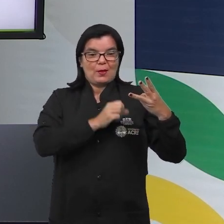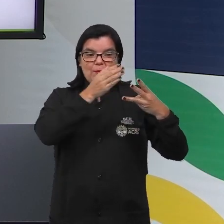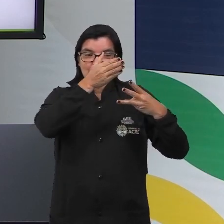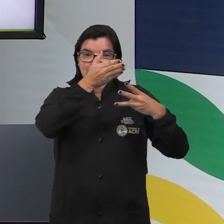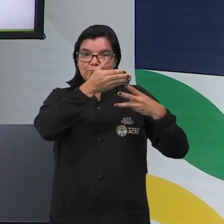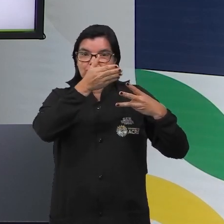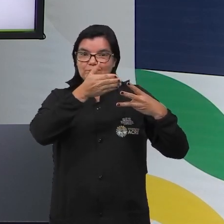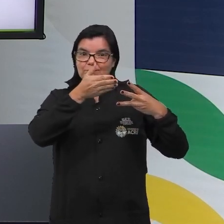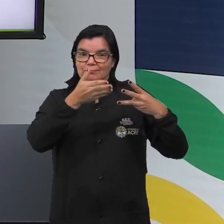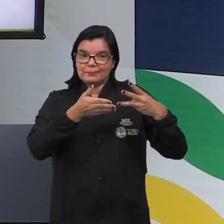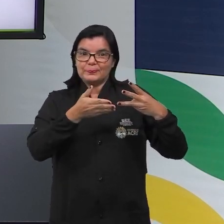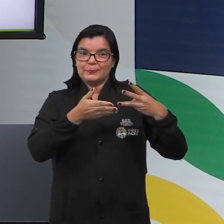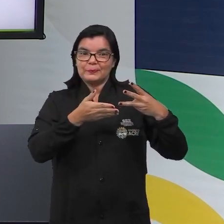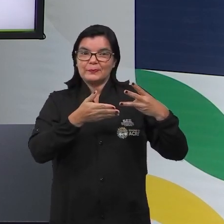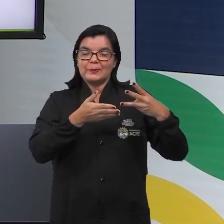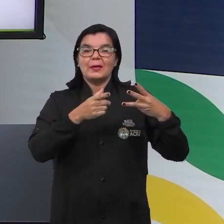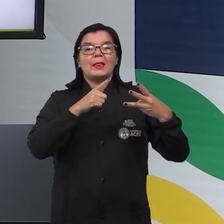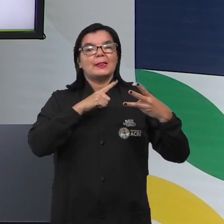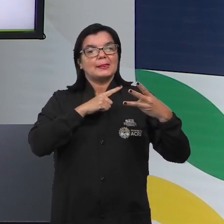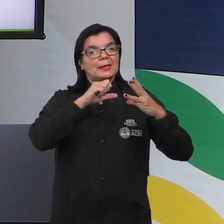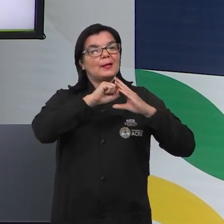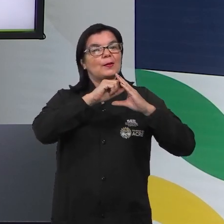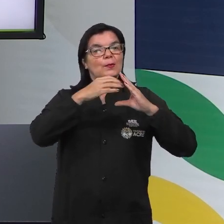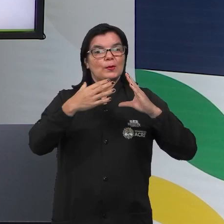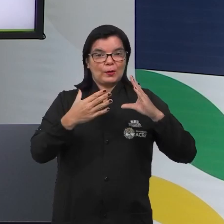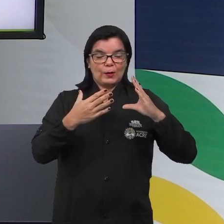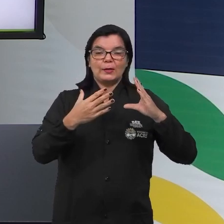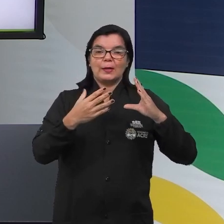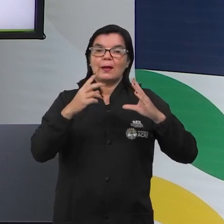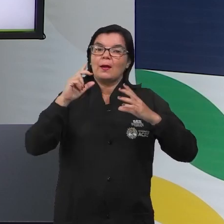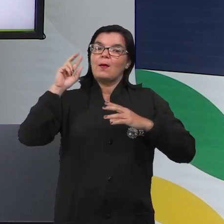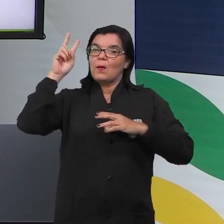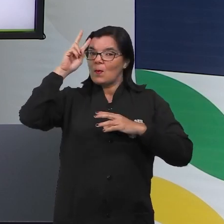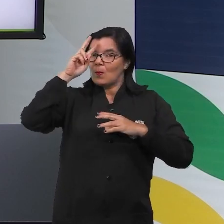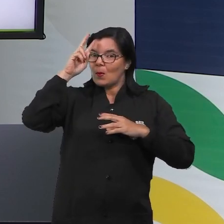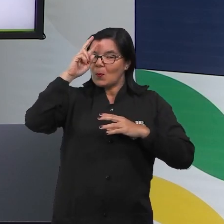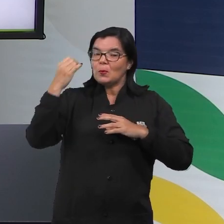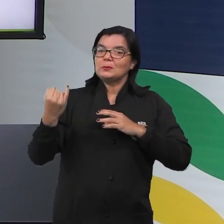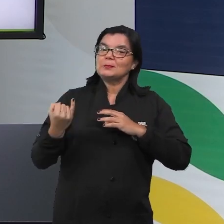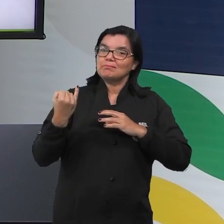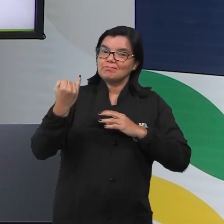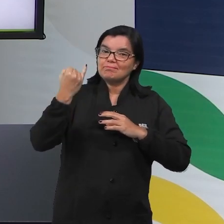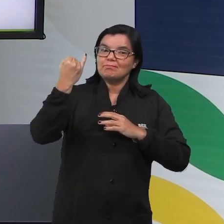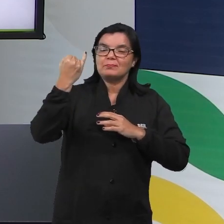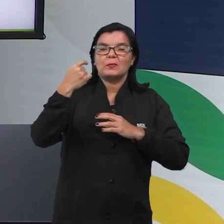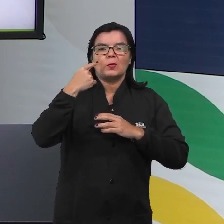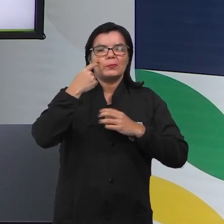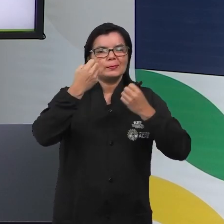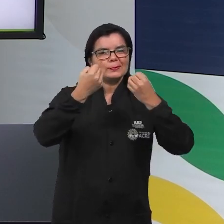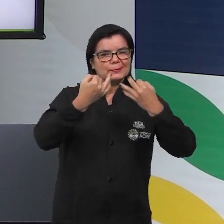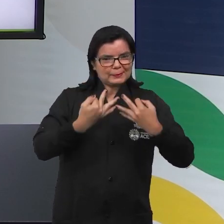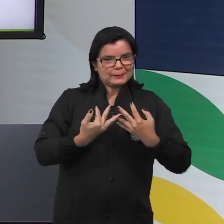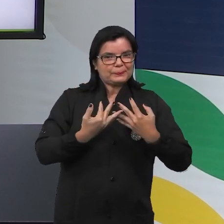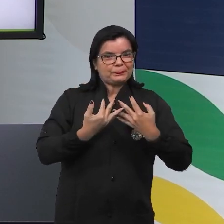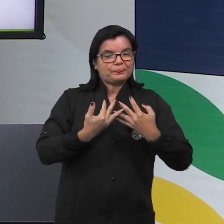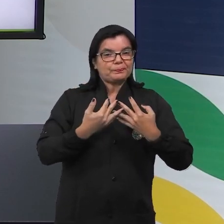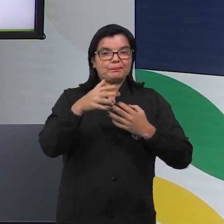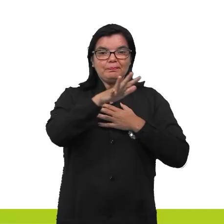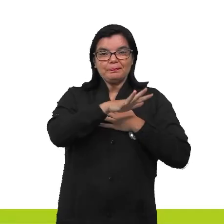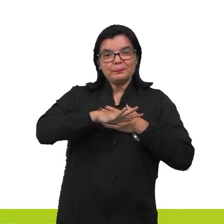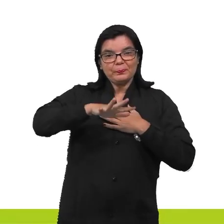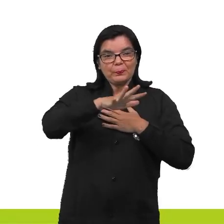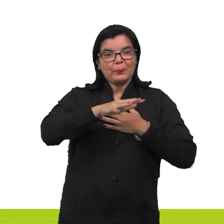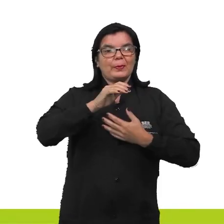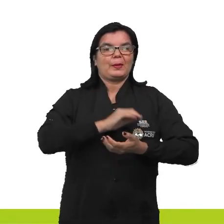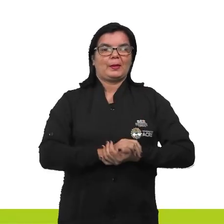como assim queira chamar, tem uma característica histórica muito importante. Vamos falar da era nacional? Olha aí comigo